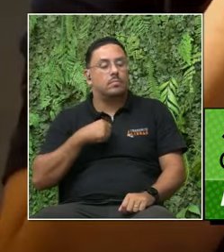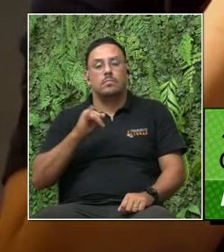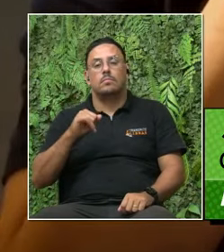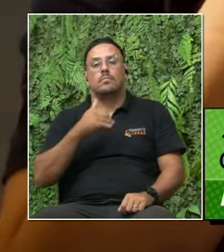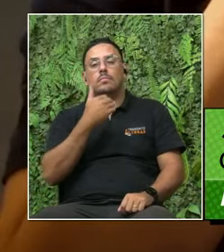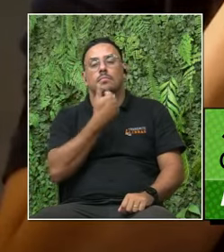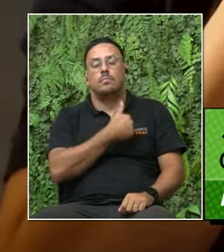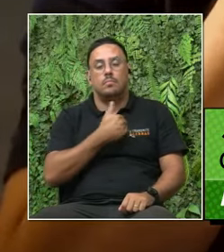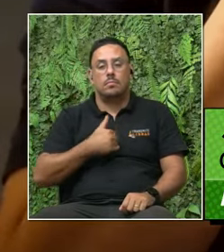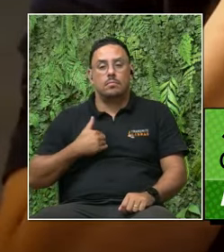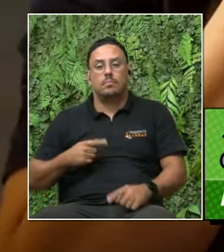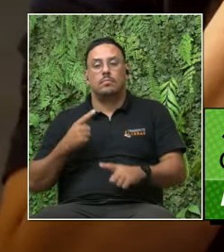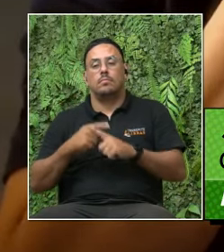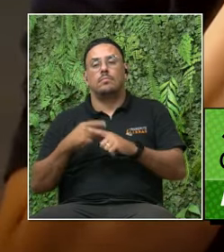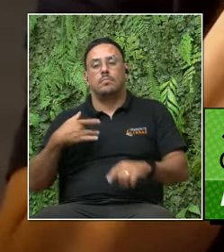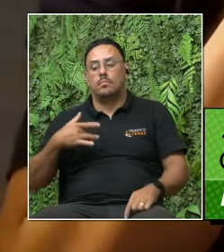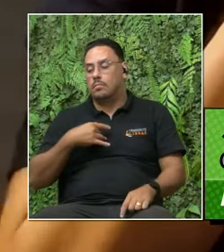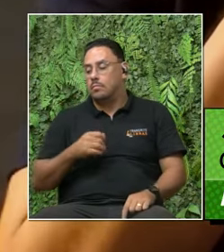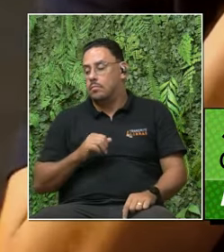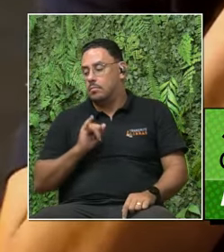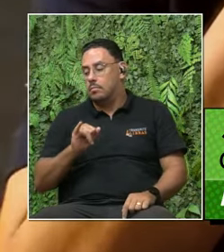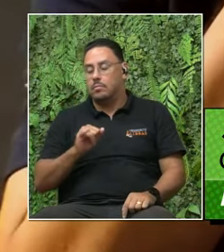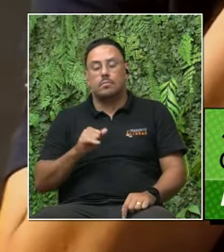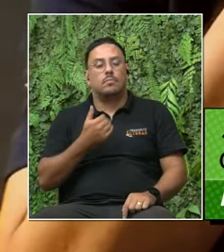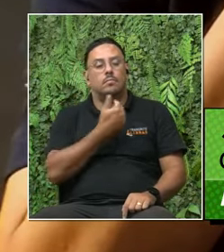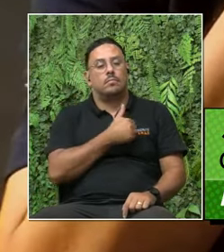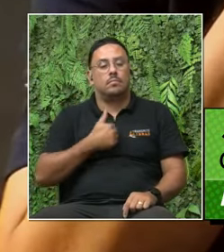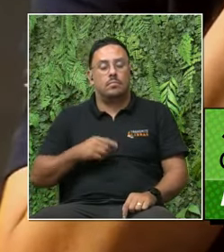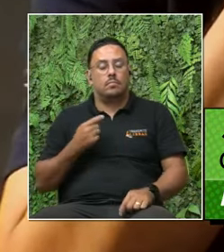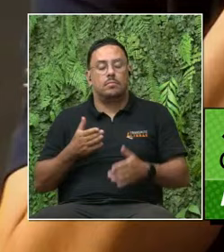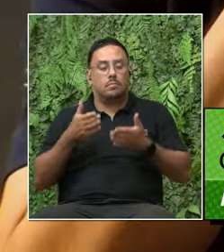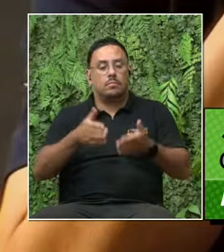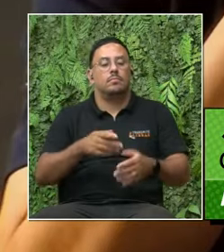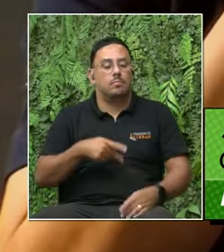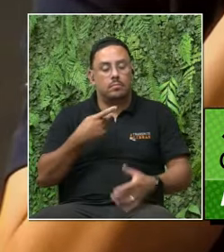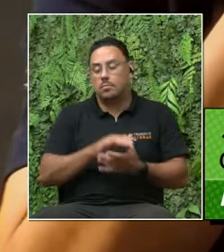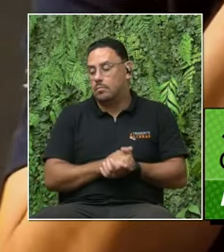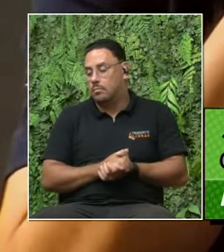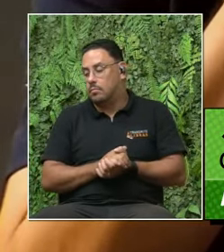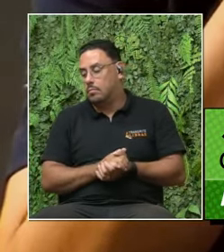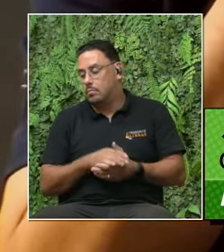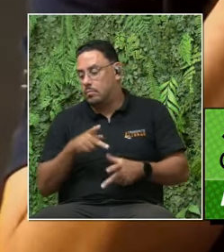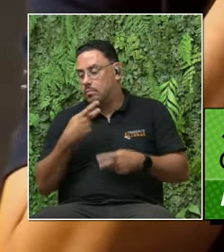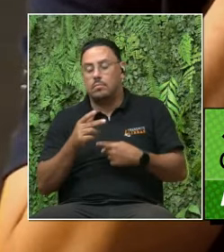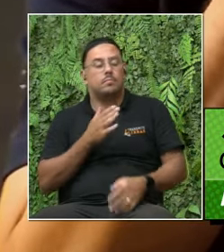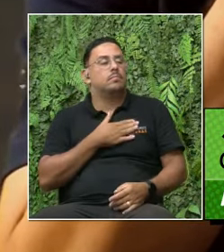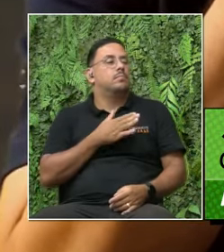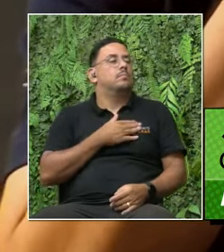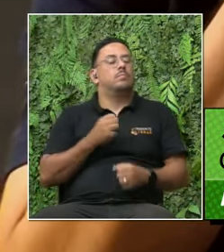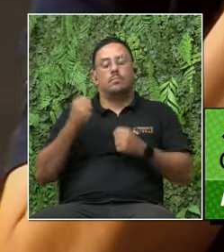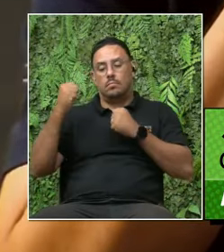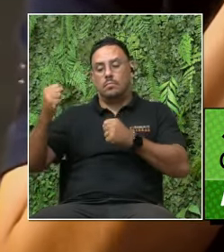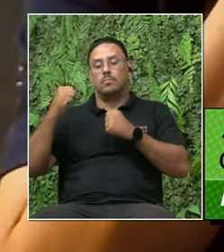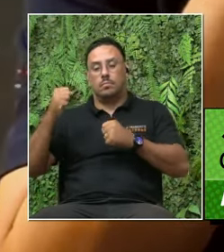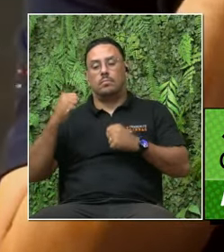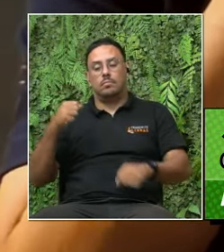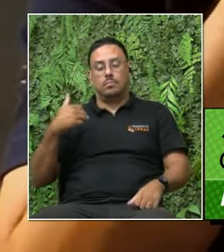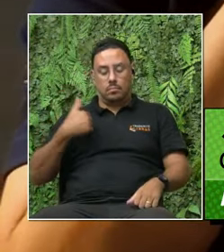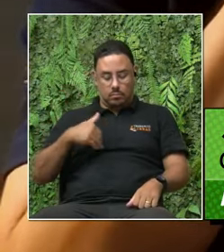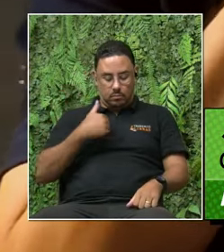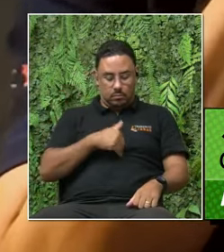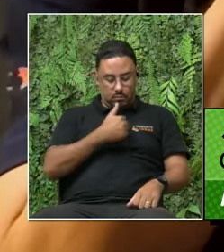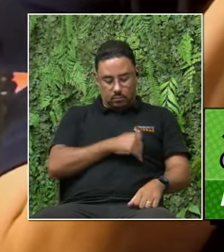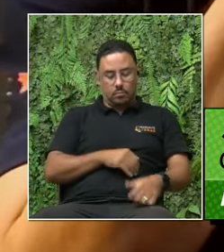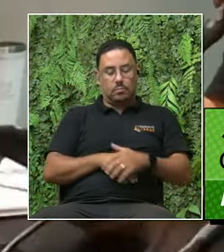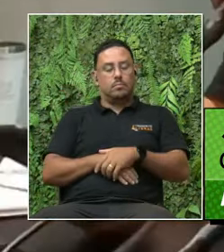clássico tá fora isso fosse Atlético tombem esse aqui ninguém tava fale por você u eu tô falando por mim u tô falando por mim pro torcedor atleticano se você se você